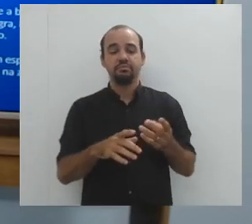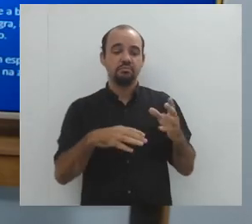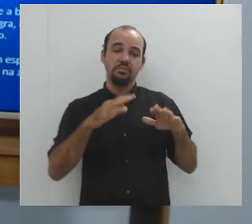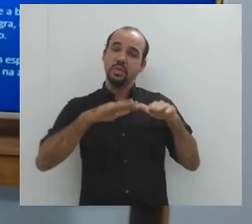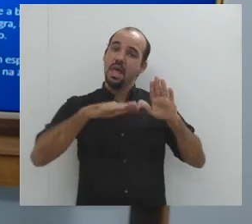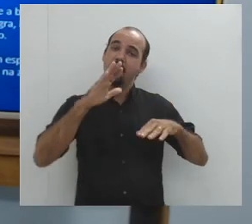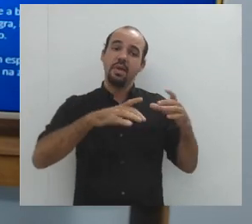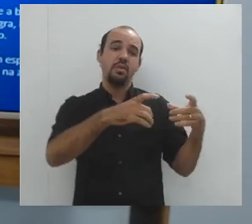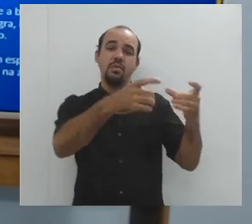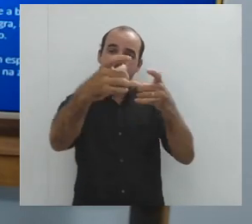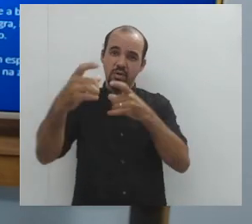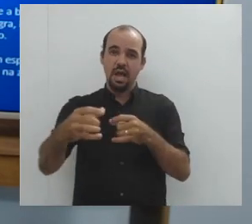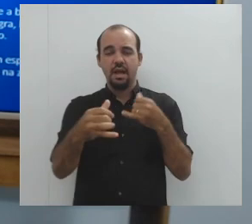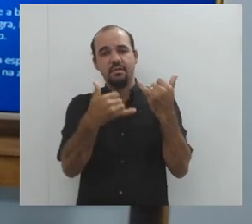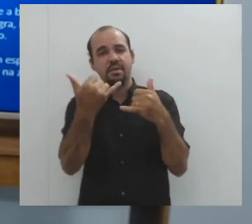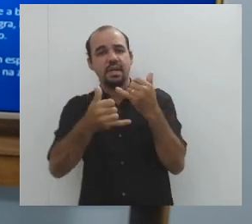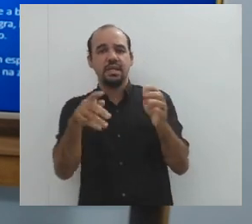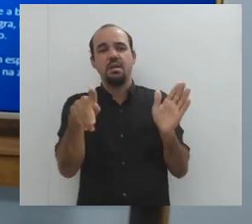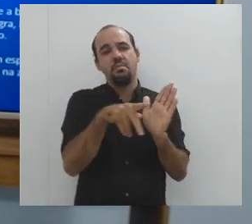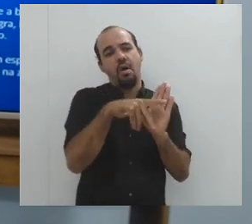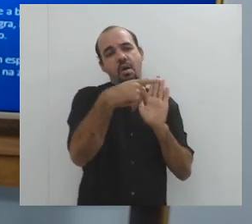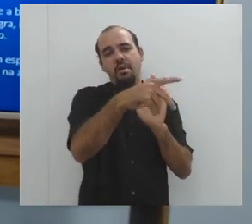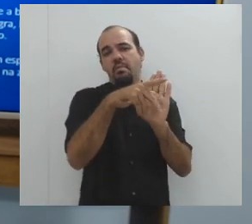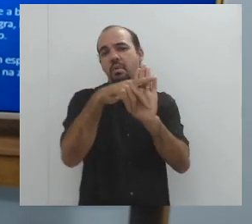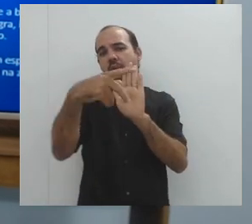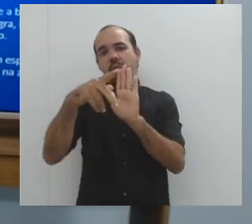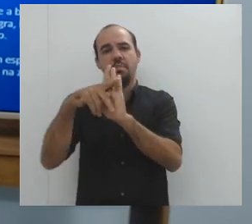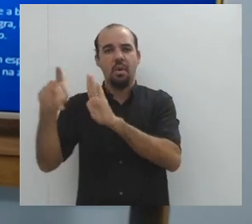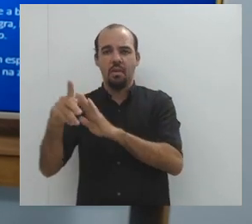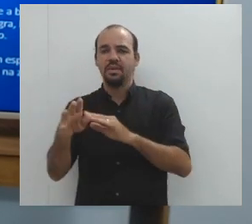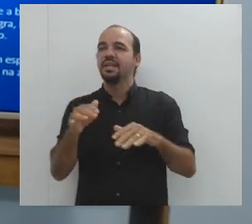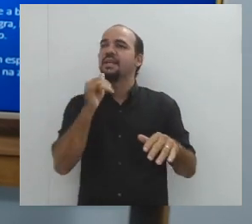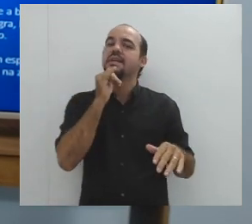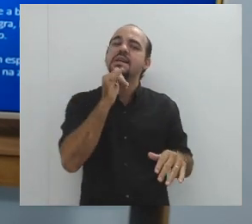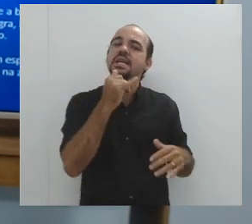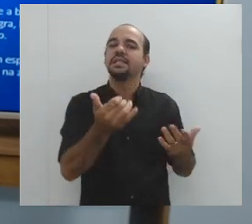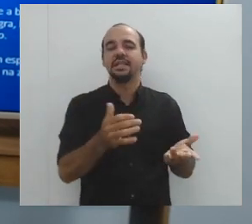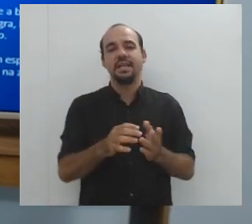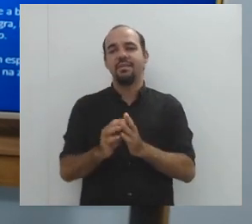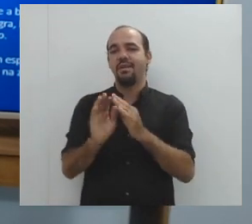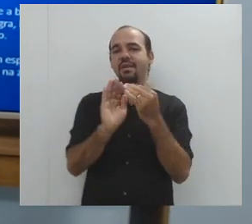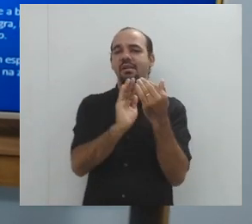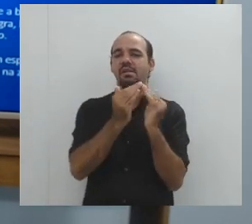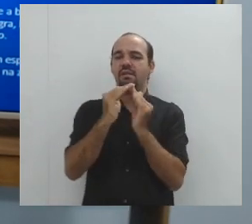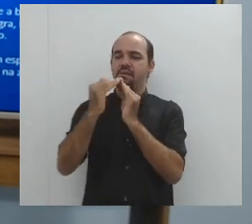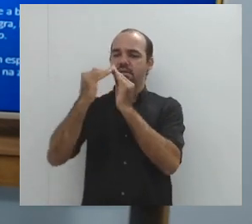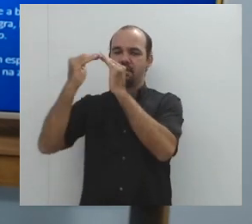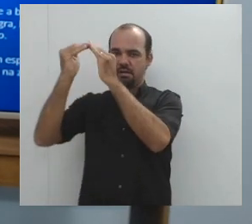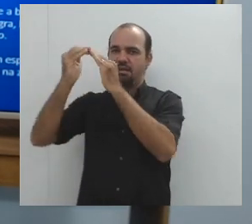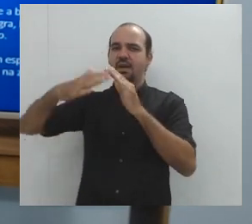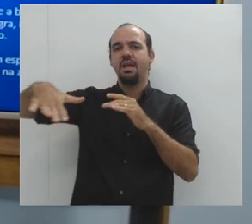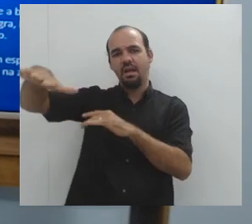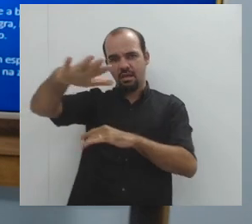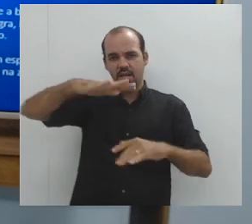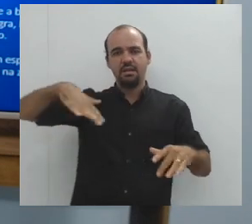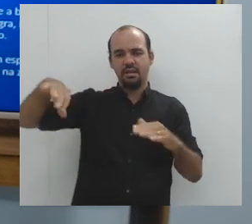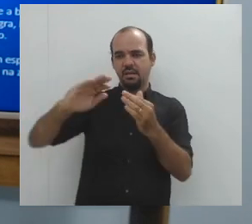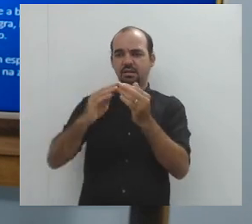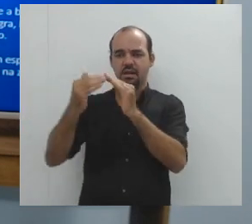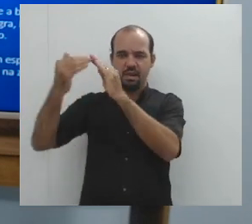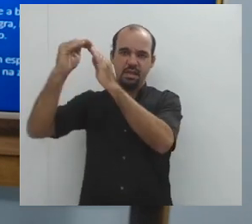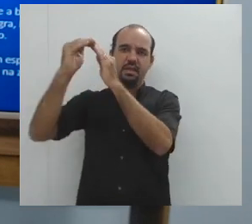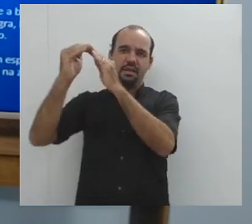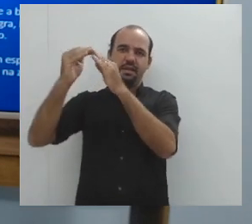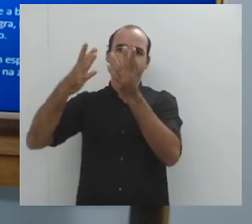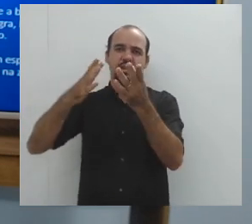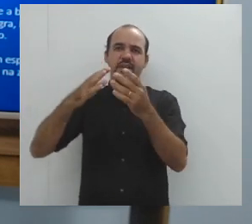Então, nas cidades, na periferia, de uma forma generalizada, por uma